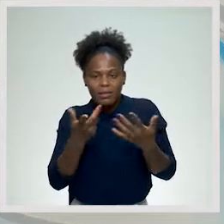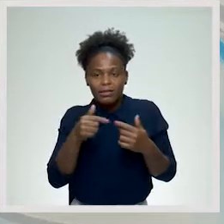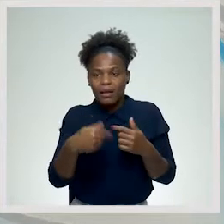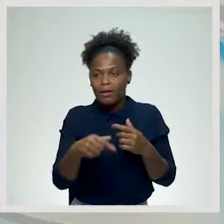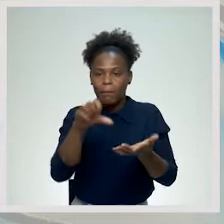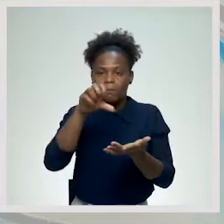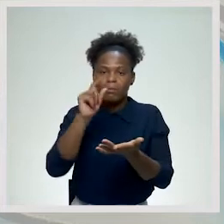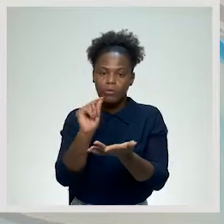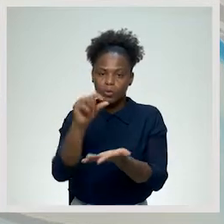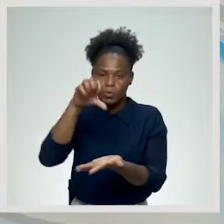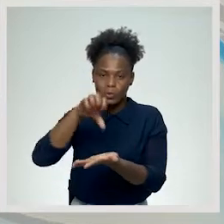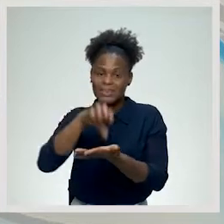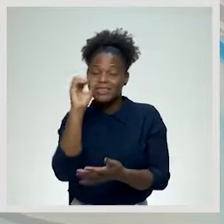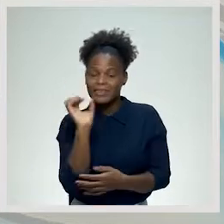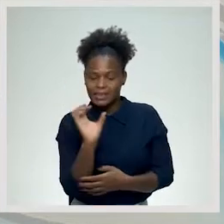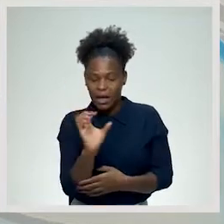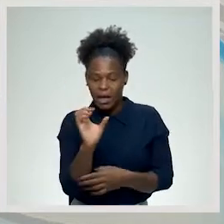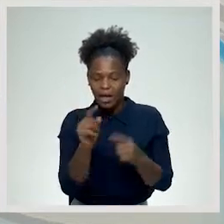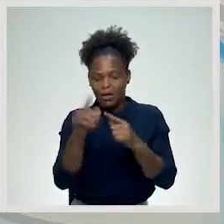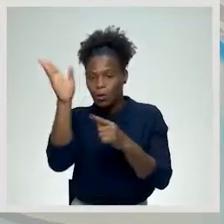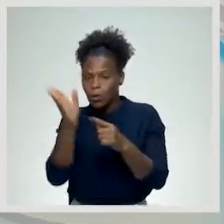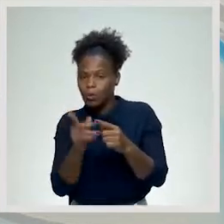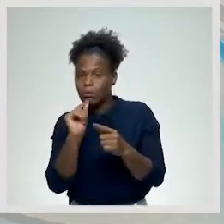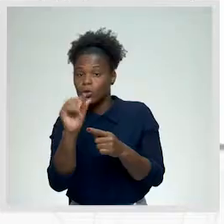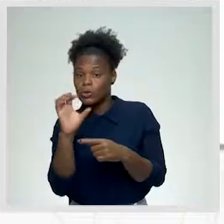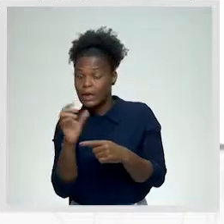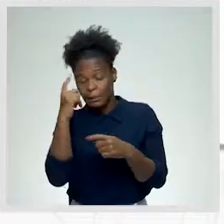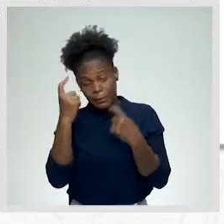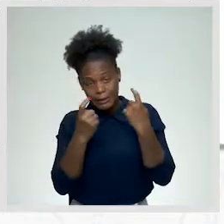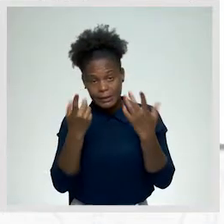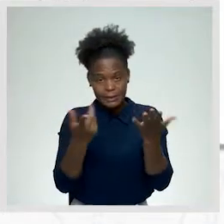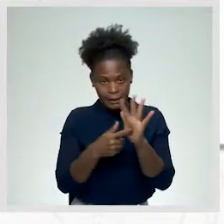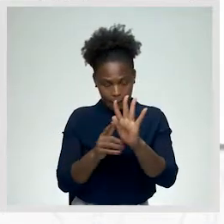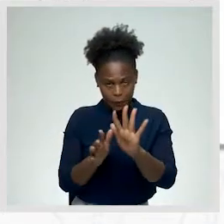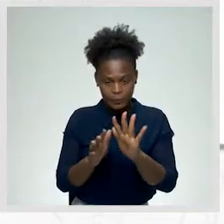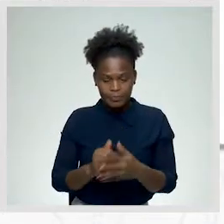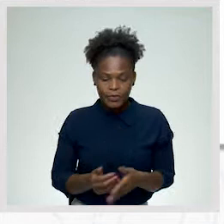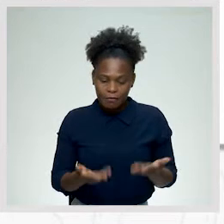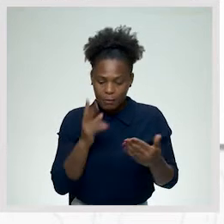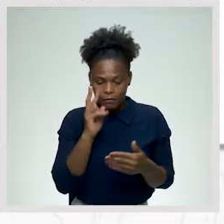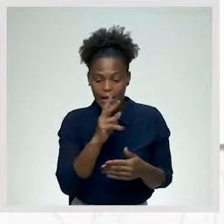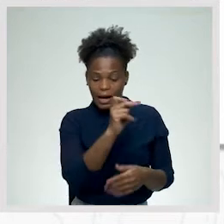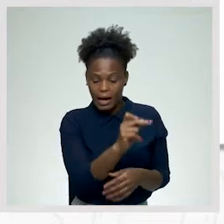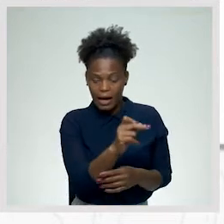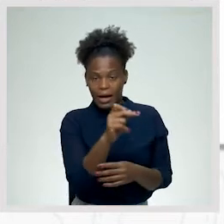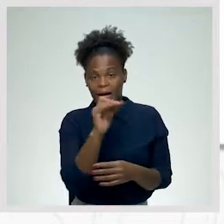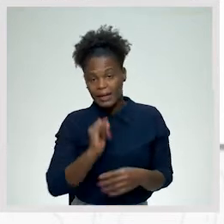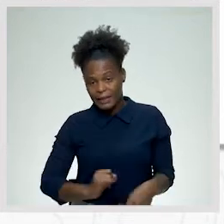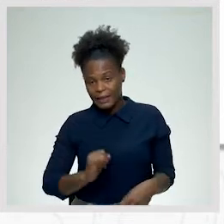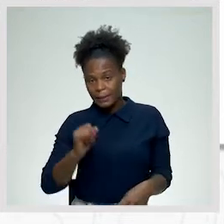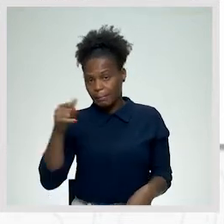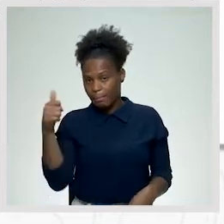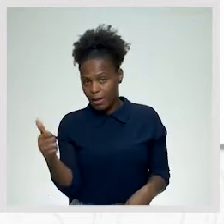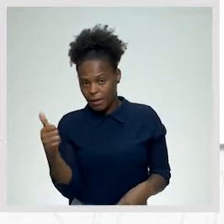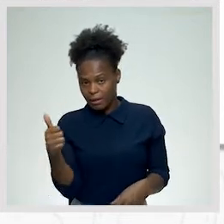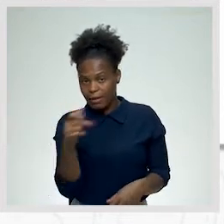ponto C. Imaginemos que temos aqui um ponto C. Vamos ver. Então, A e B